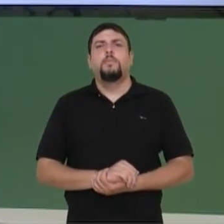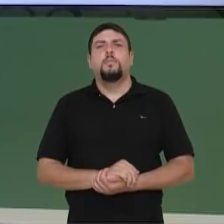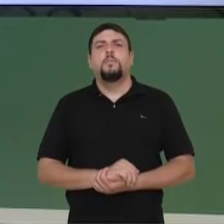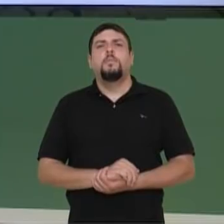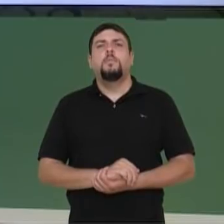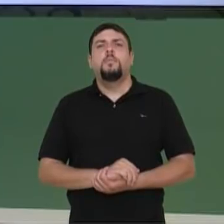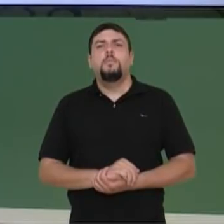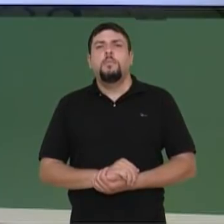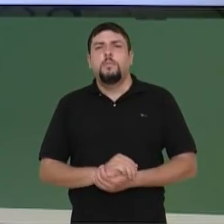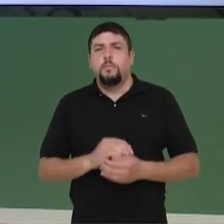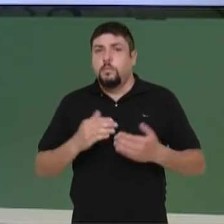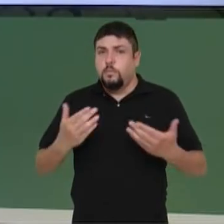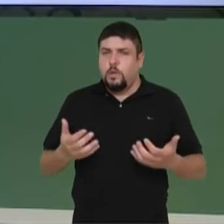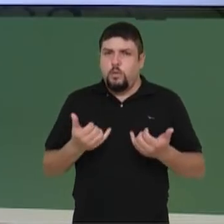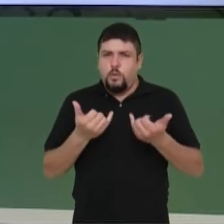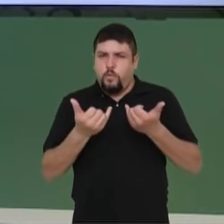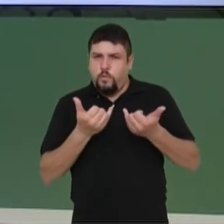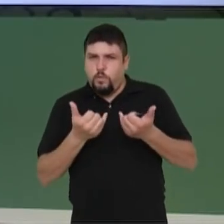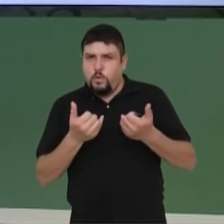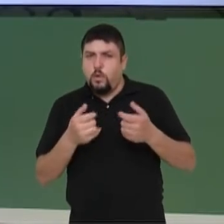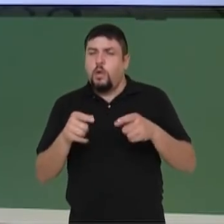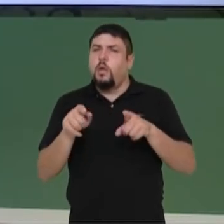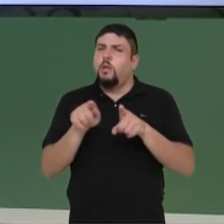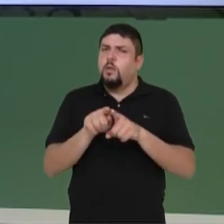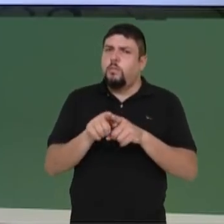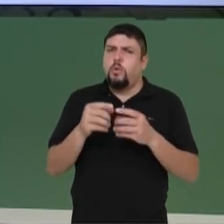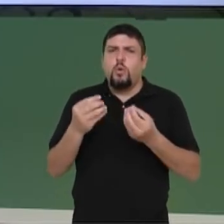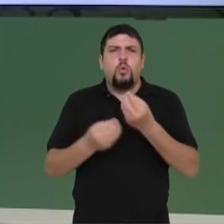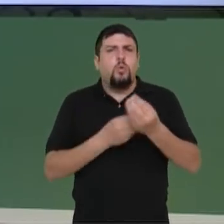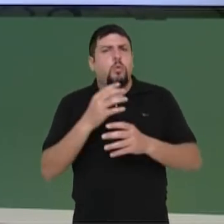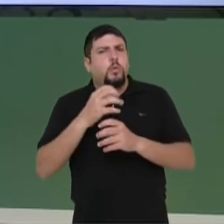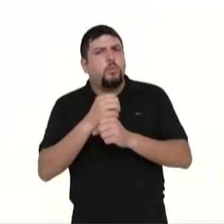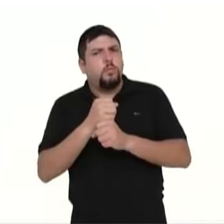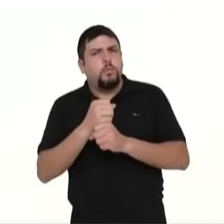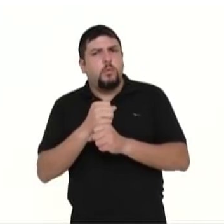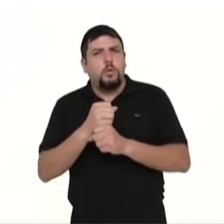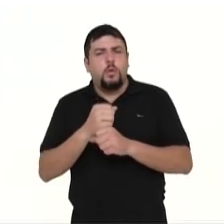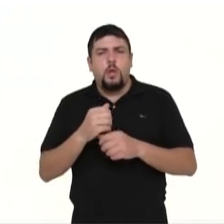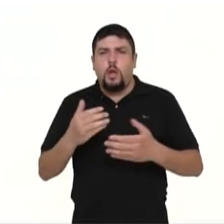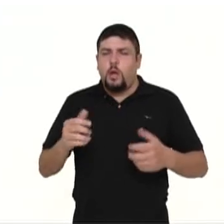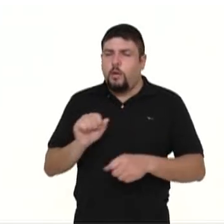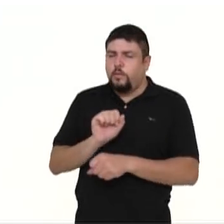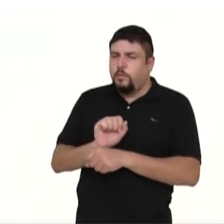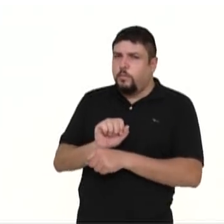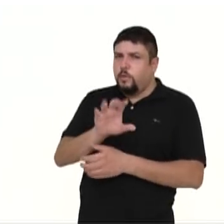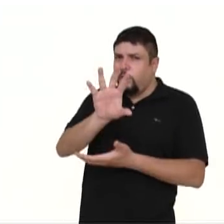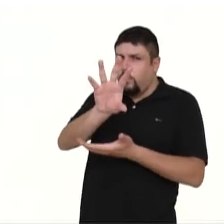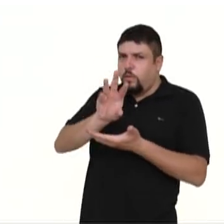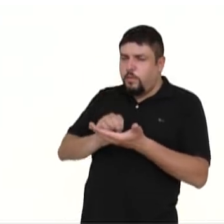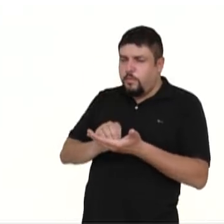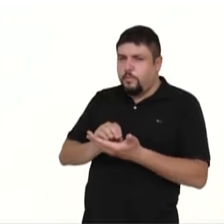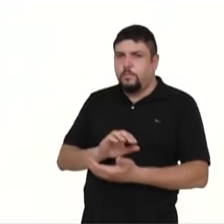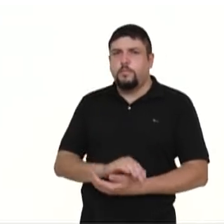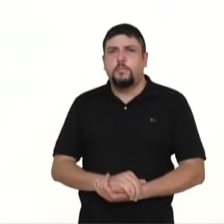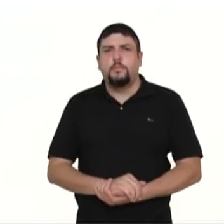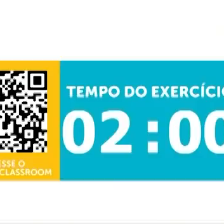Então, essa informação aqui você precisa ter no seu caderno. Como que eu calculo essa média? Então, paramos aqui para você anotar e a gente já continua.